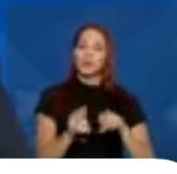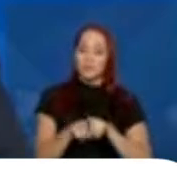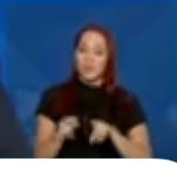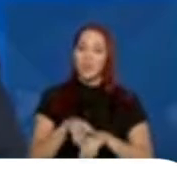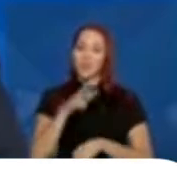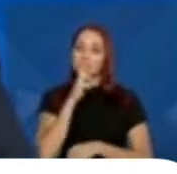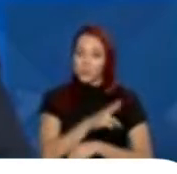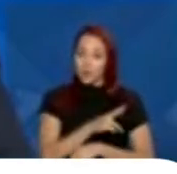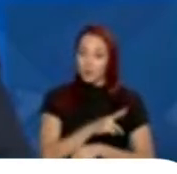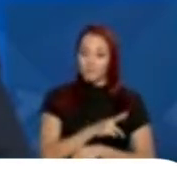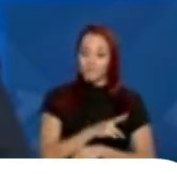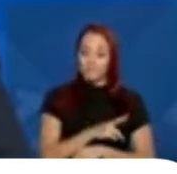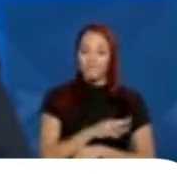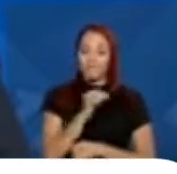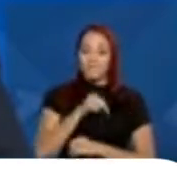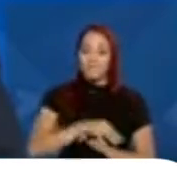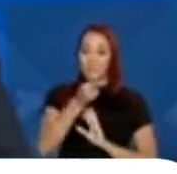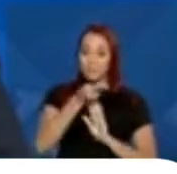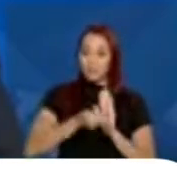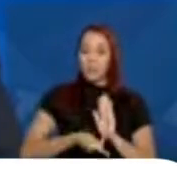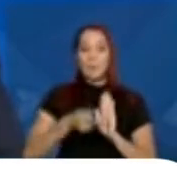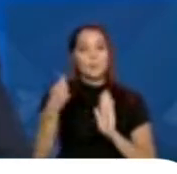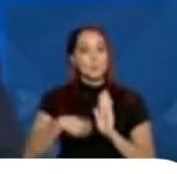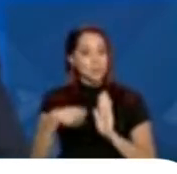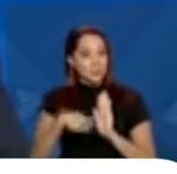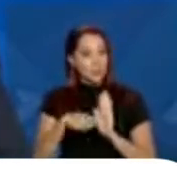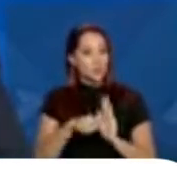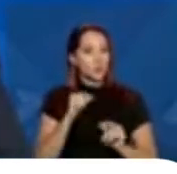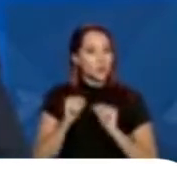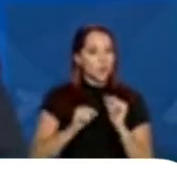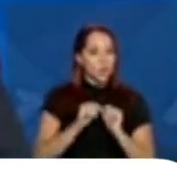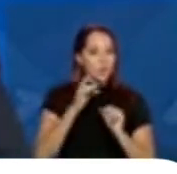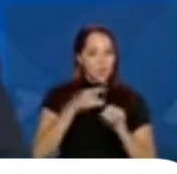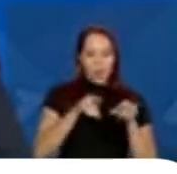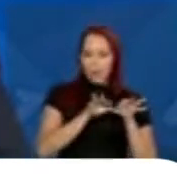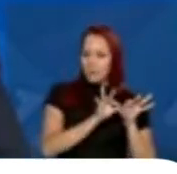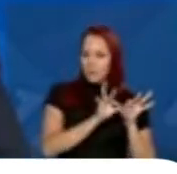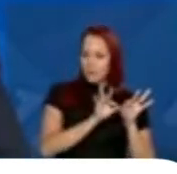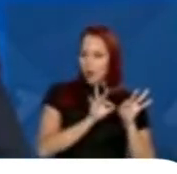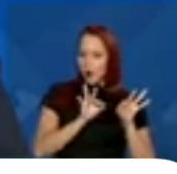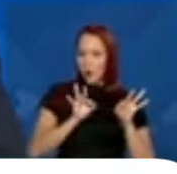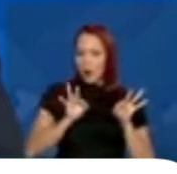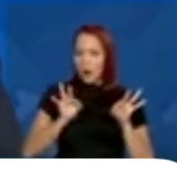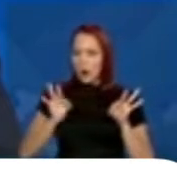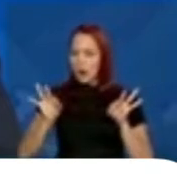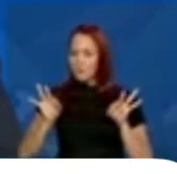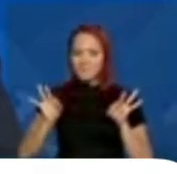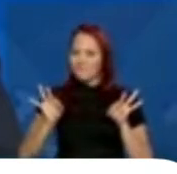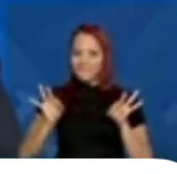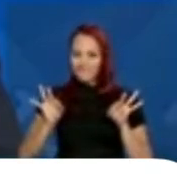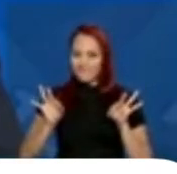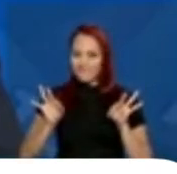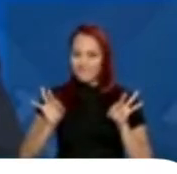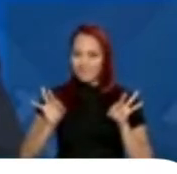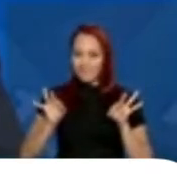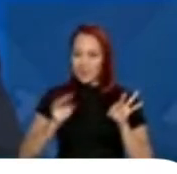resultado, esse planejamento precisa ser não linear. Não linear.